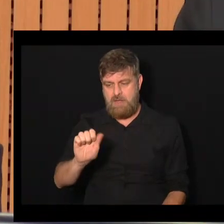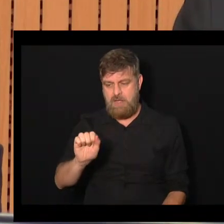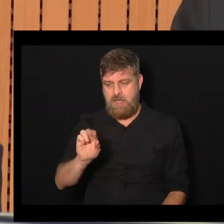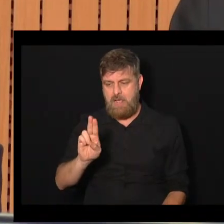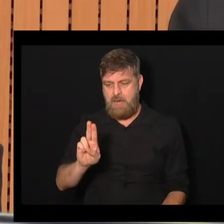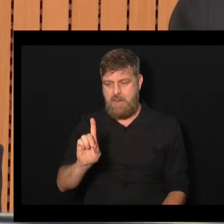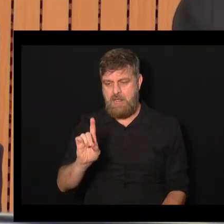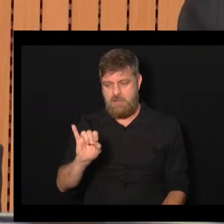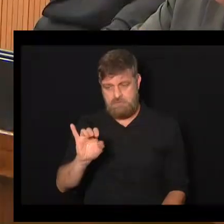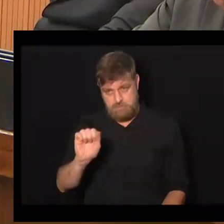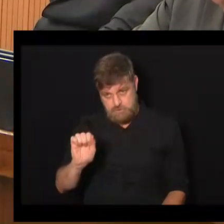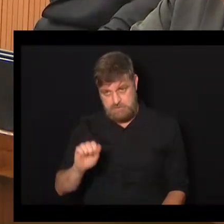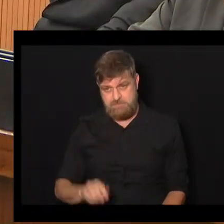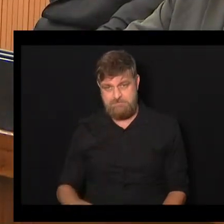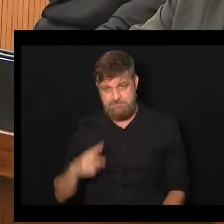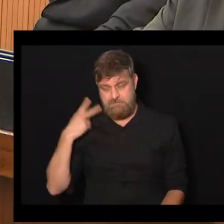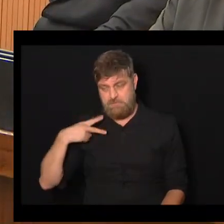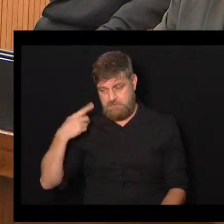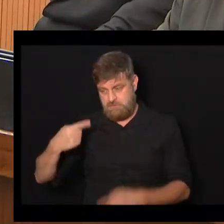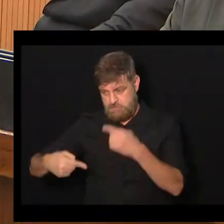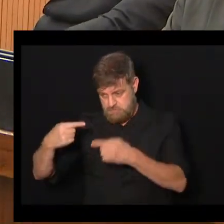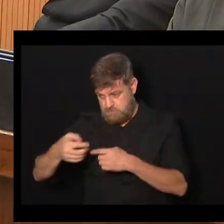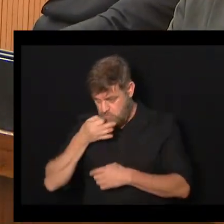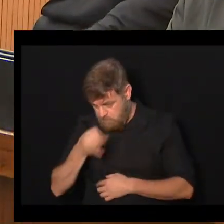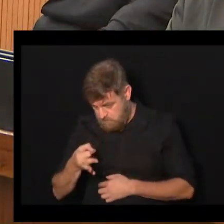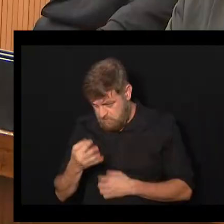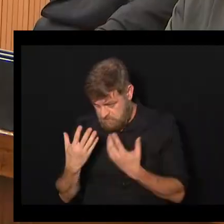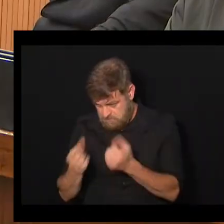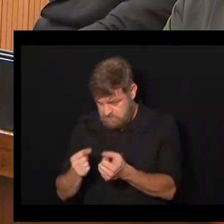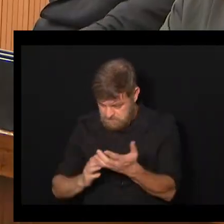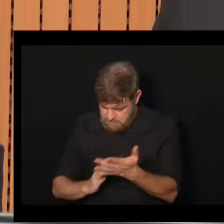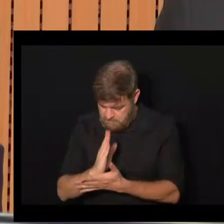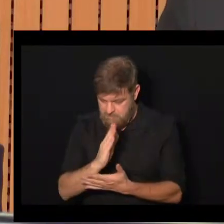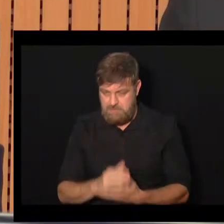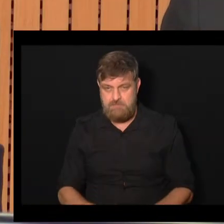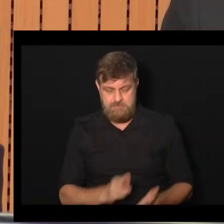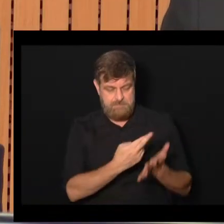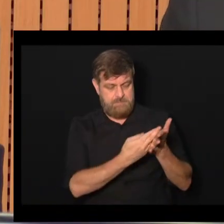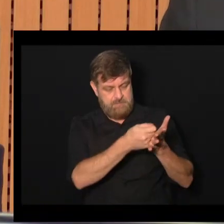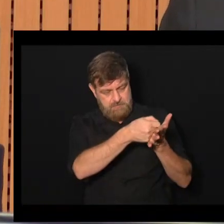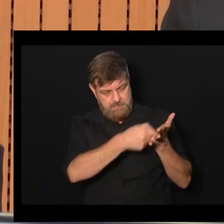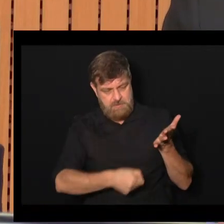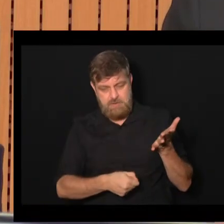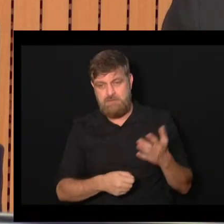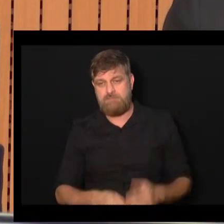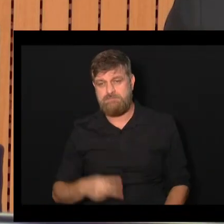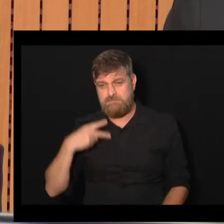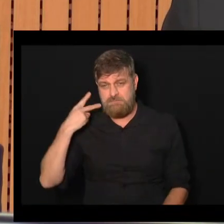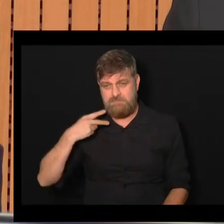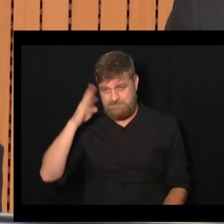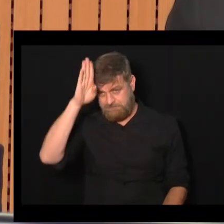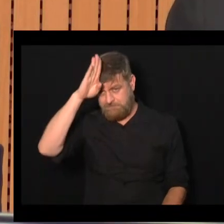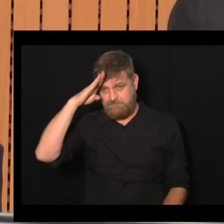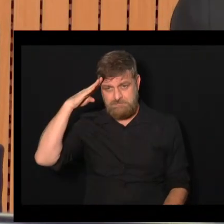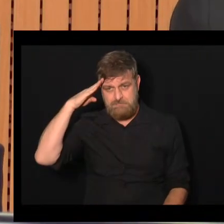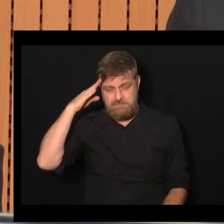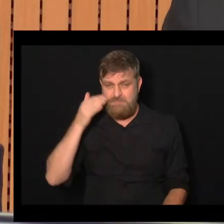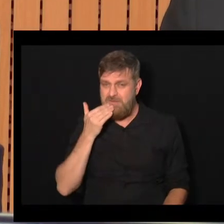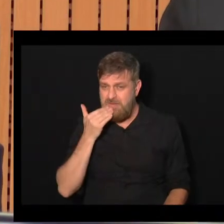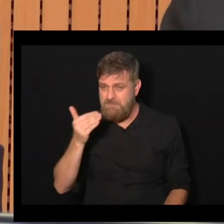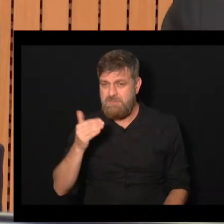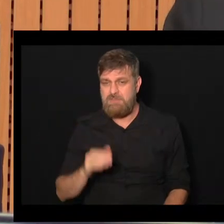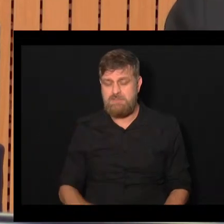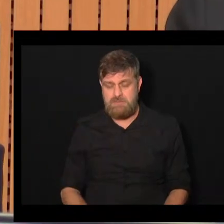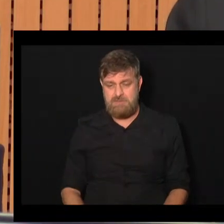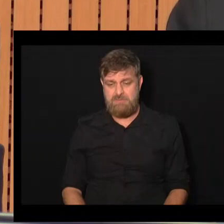Brandão. Em discussão, vereadores favoráveis permaneçam como estão. Aprovado. Requerimento 2209 do senhor Pedro Tourinho, requerendo a realização